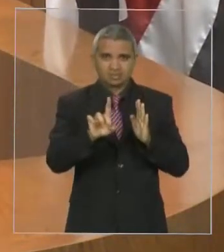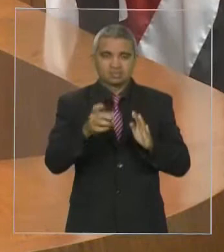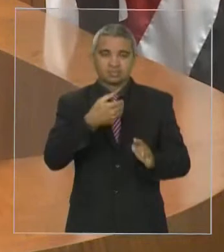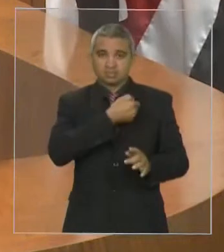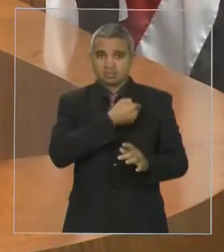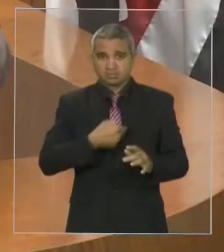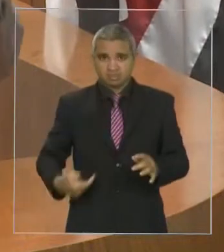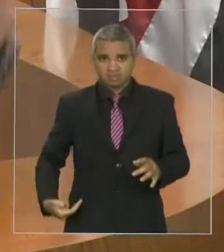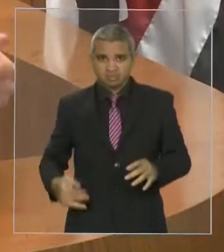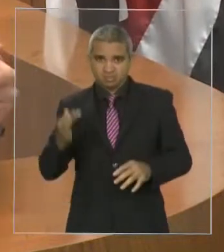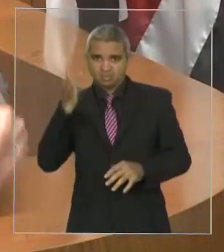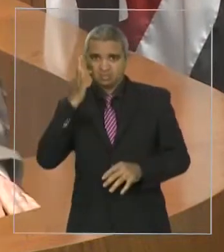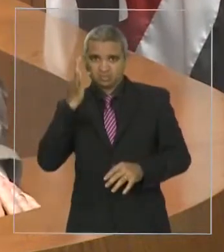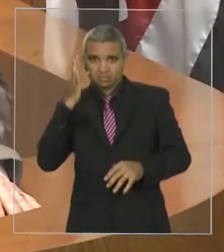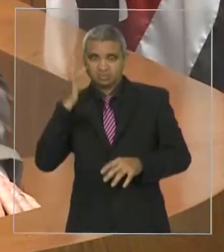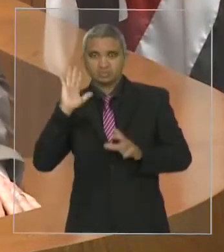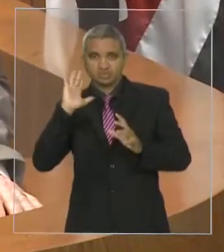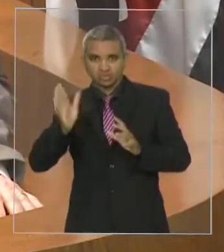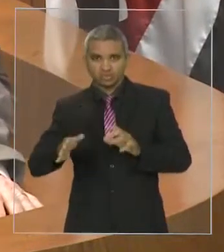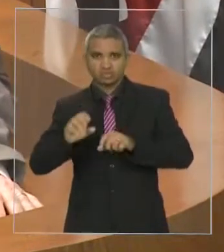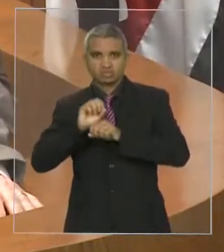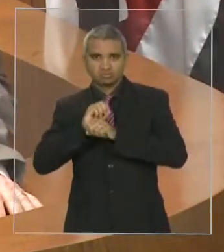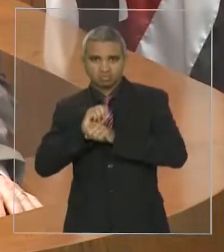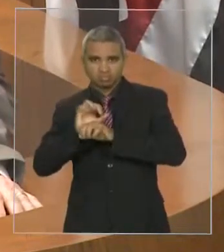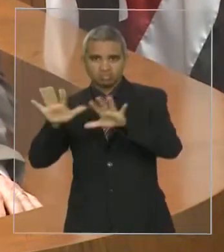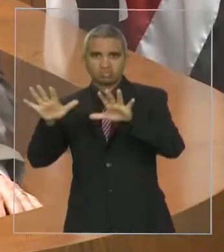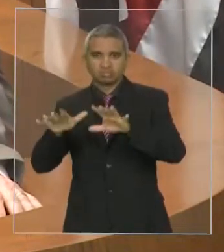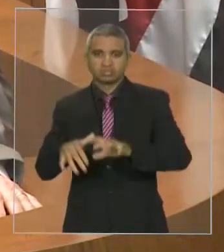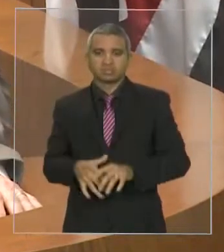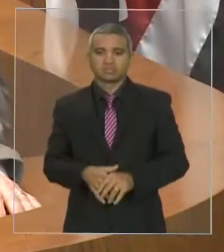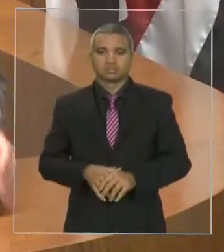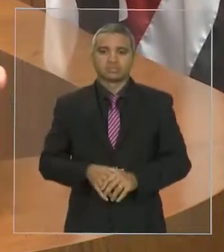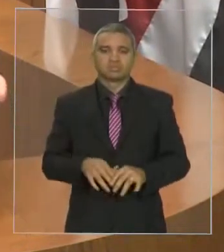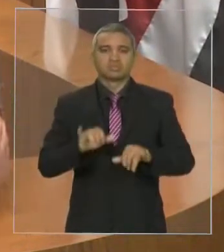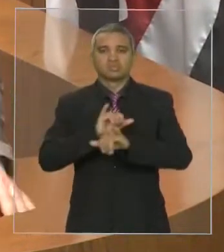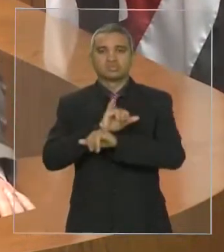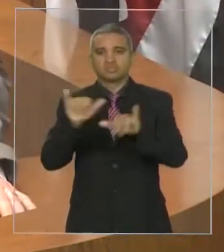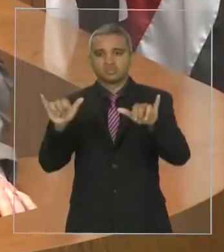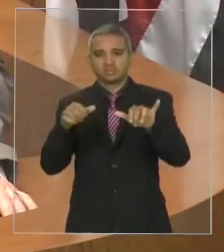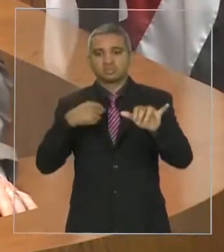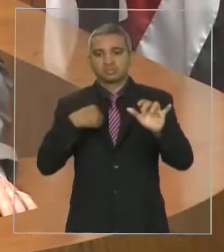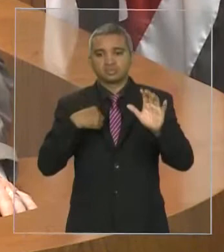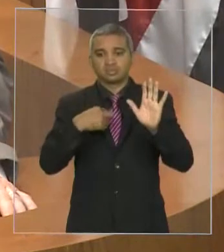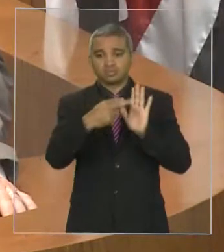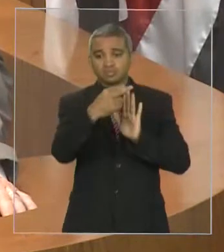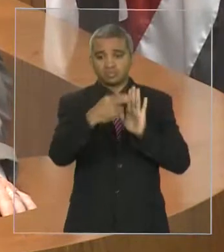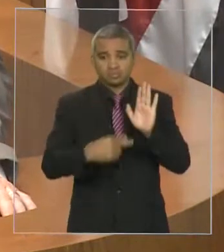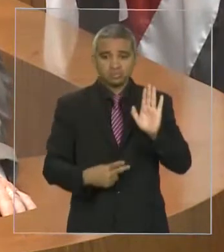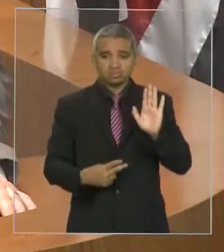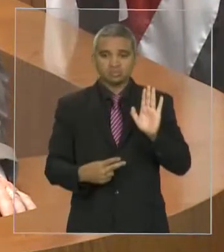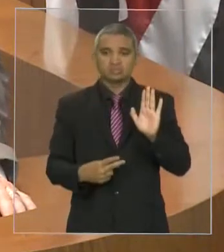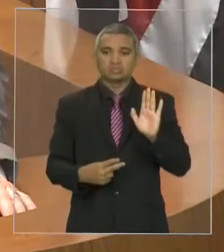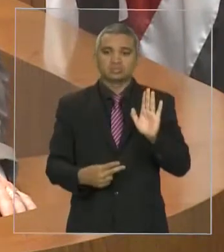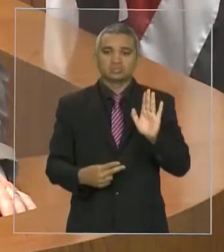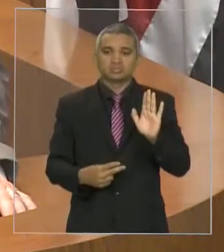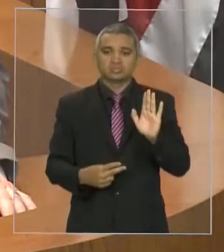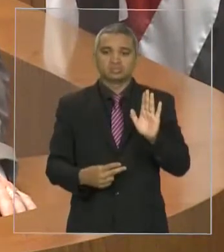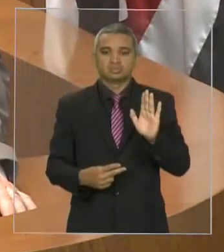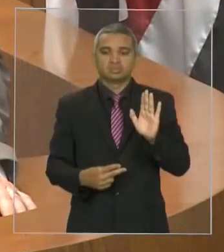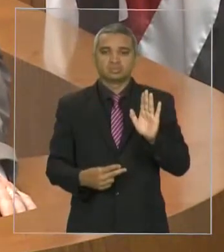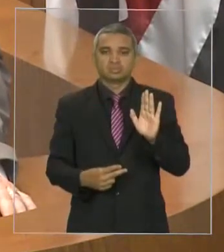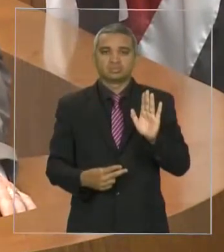sociais, fez questão de tranquilizar a população. E aí eu vou ler aqui